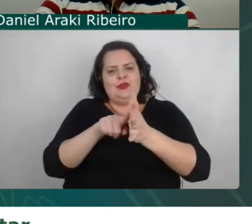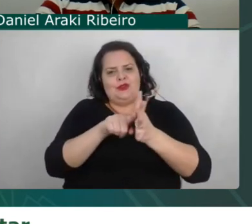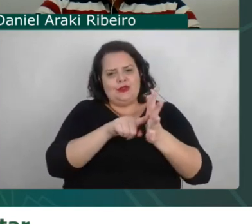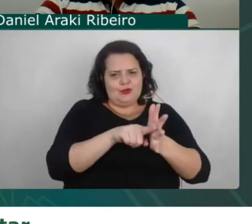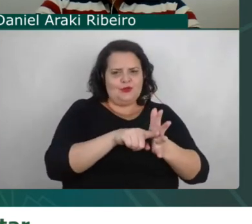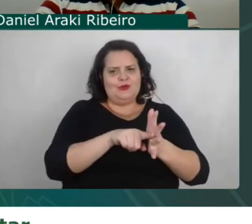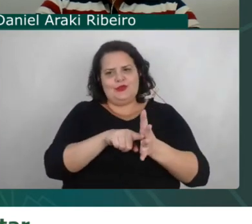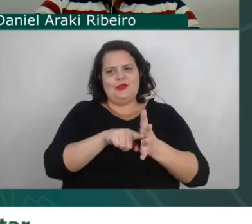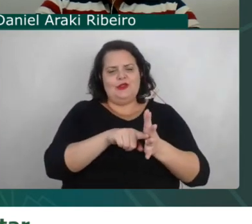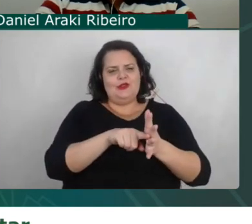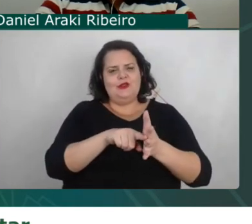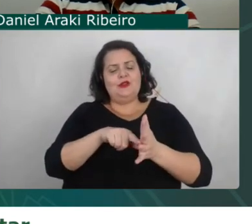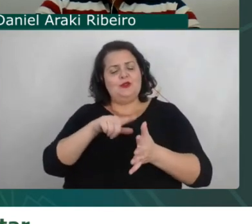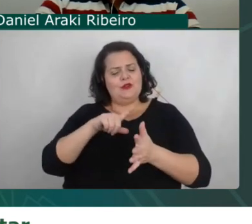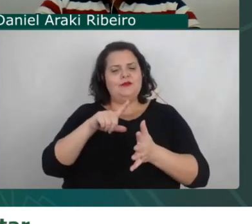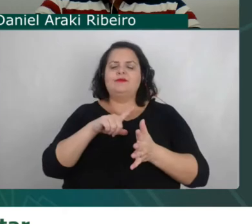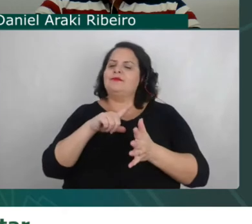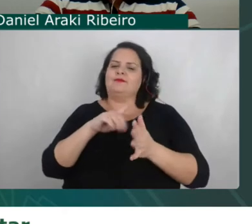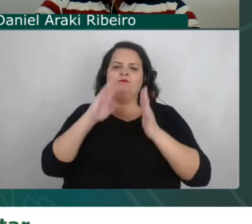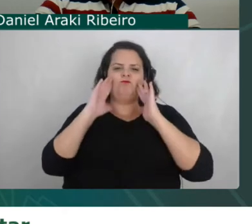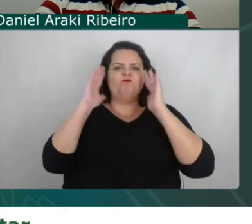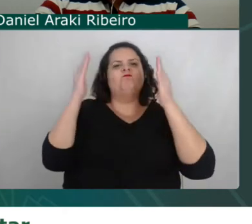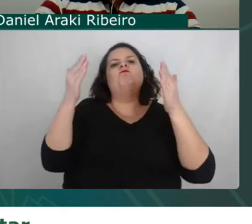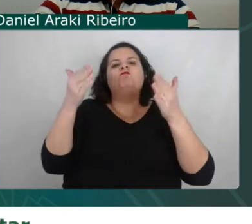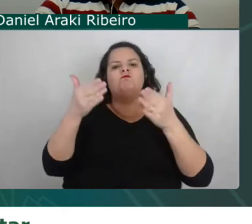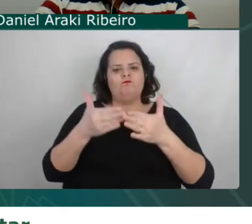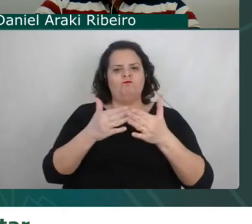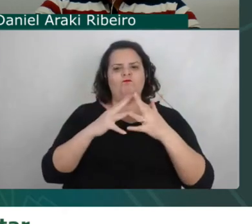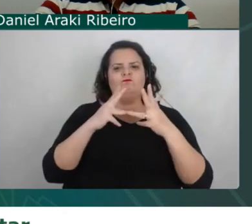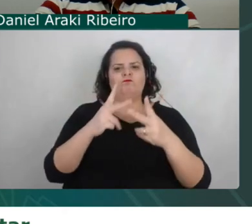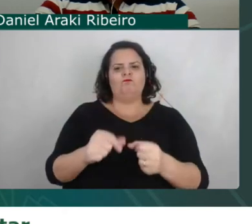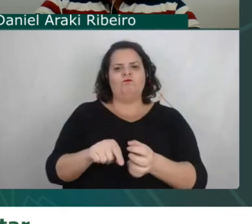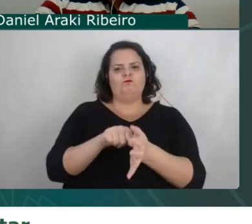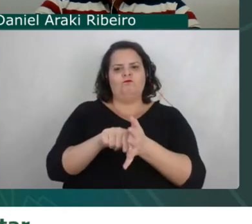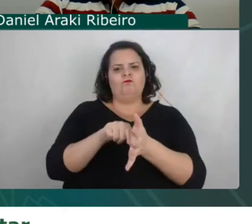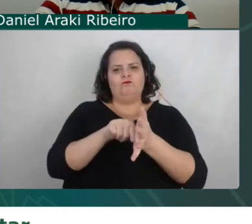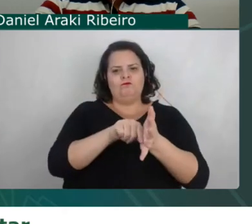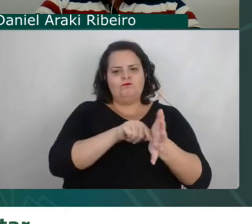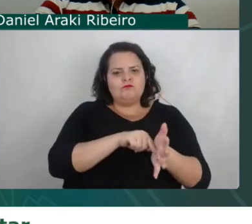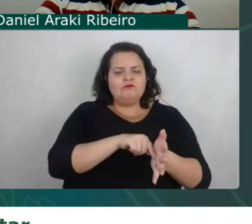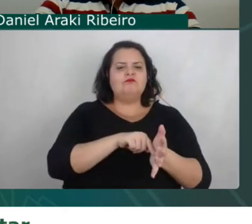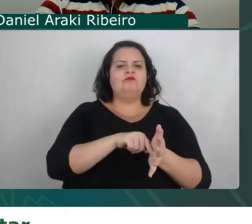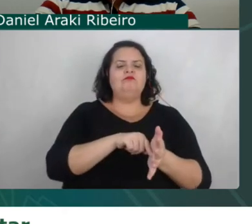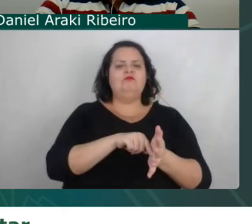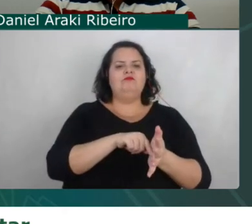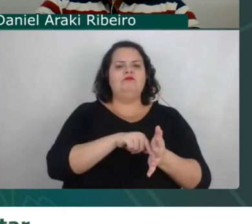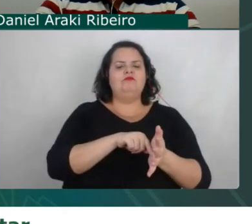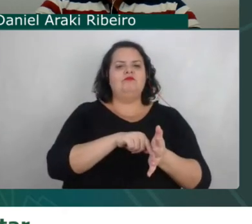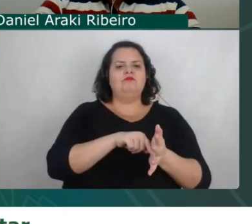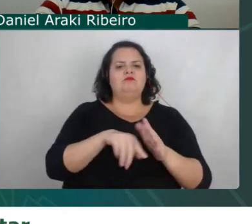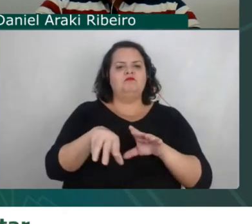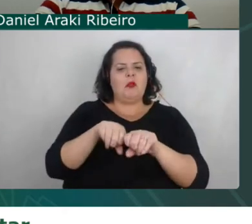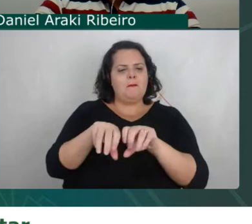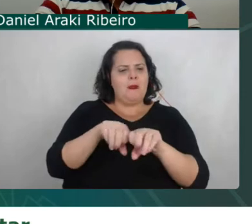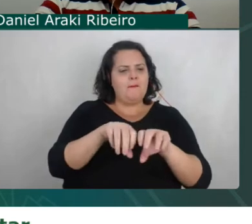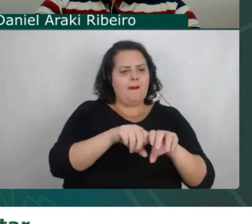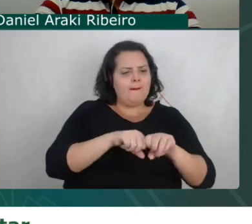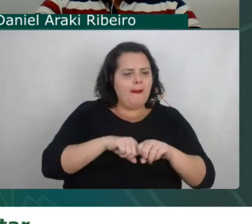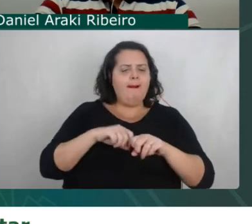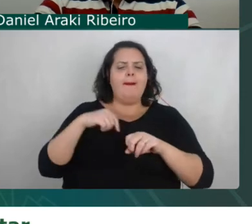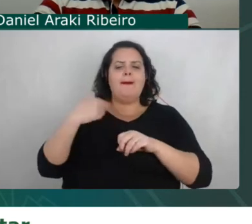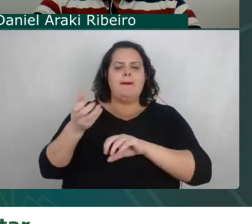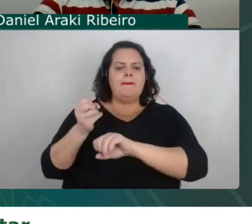vem dedicando boa parte da pesquisa de vocês, da formação dos alunos de vocês em volta desse tema.